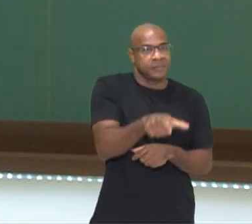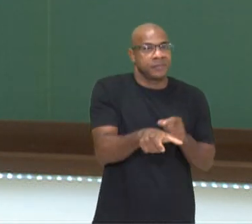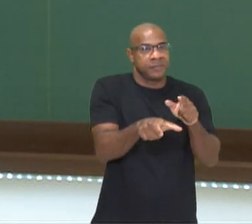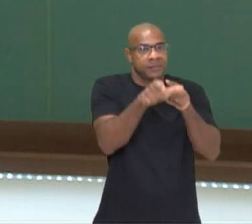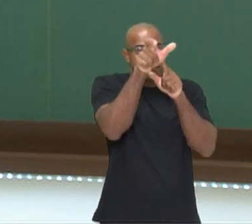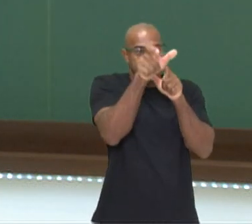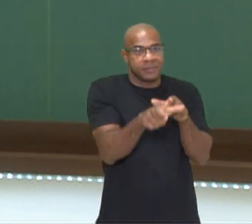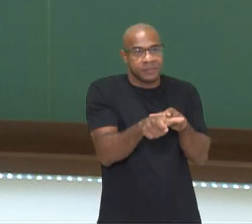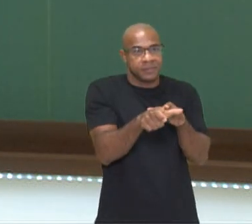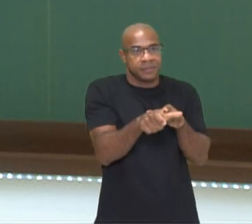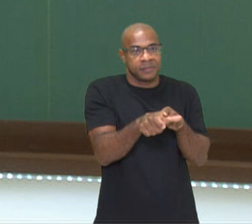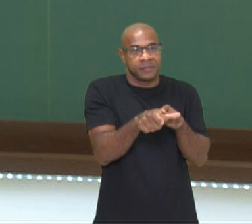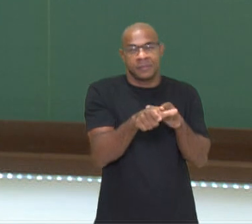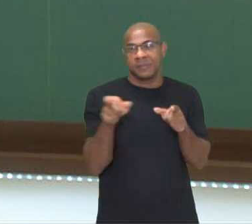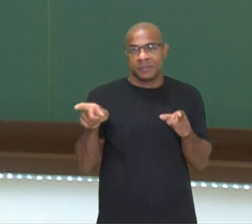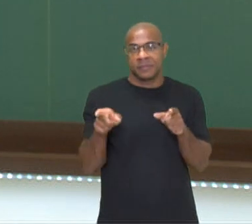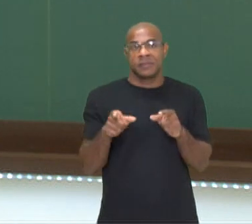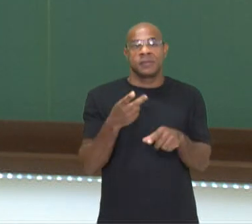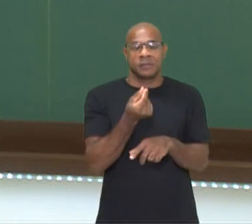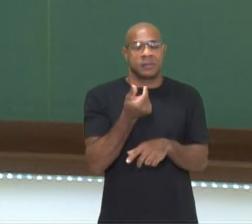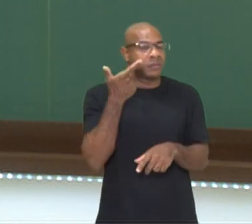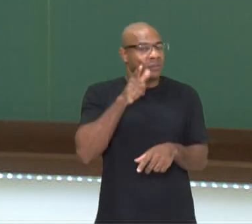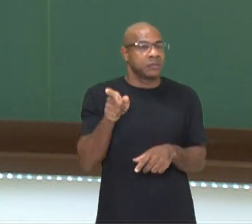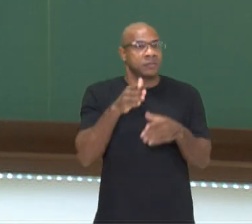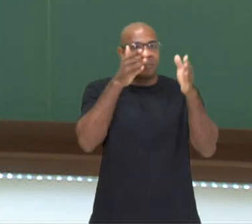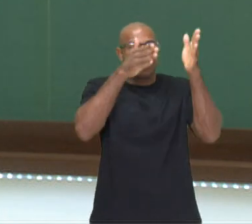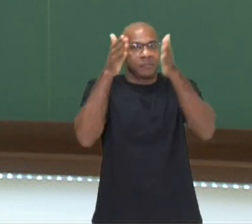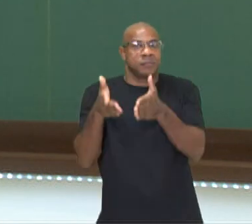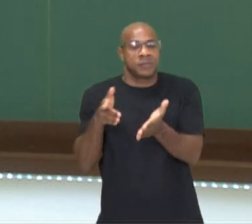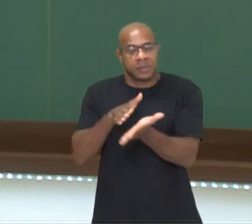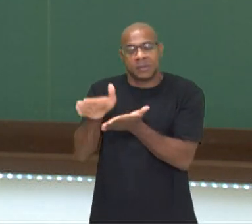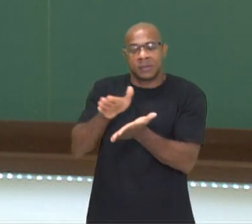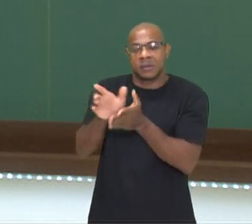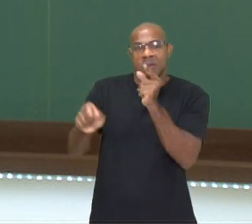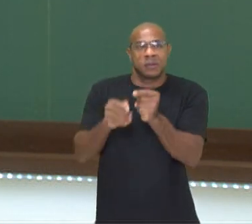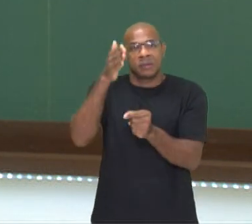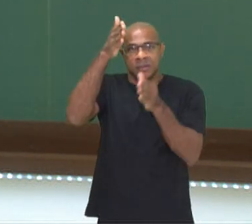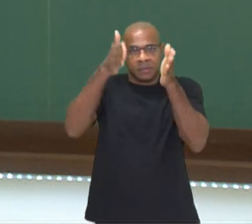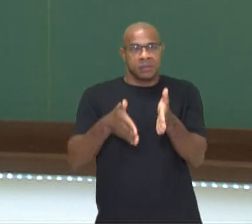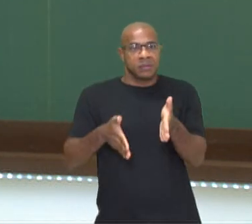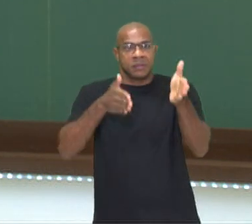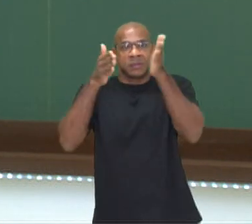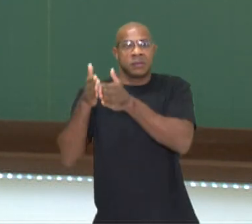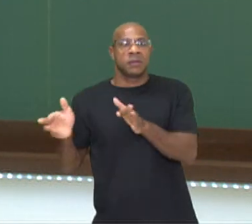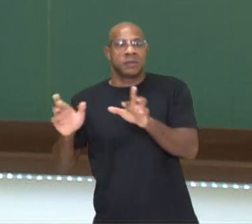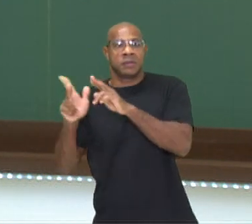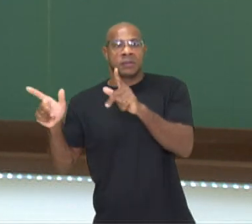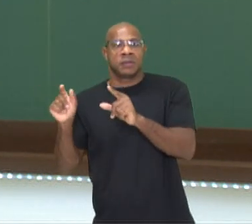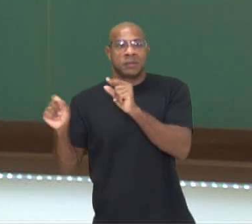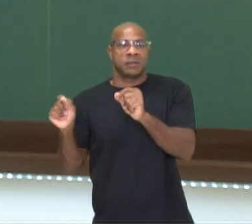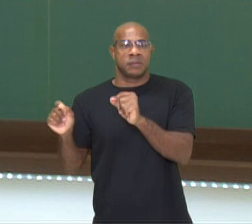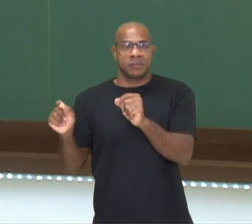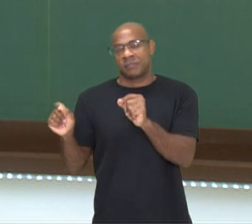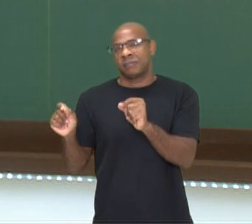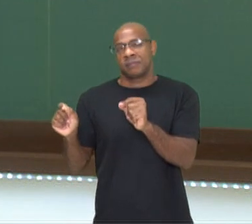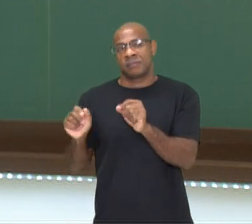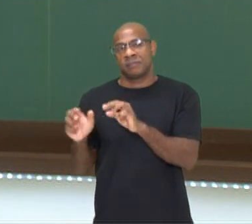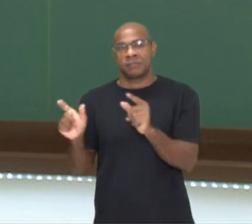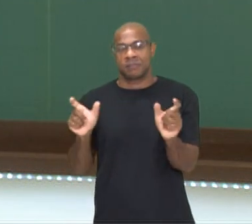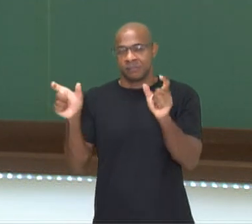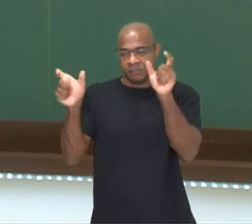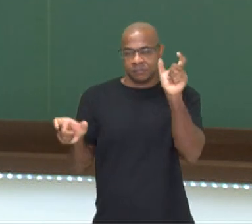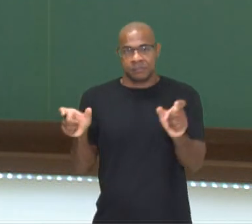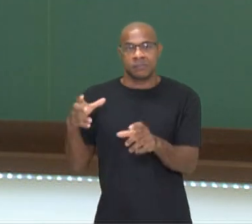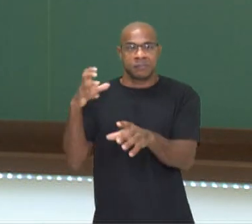receitas, são os ganhos, e as despesas, que são os gastos. E a diferença entre as receitas e as despesas me dá